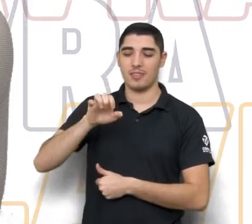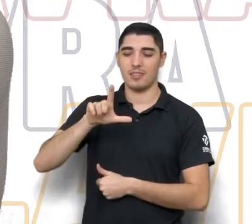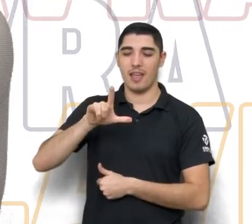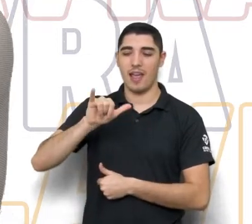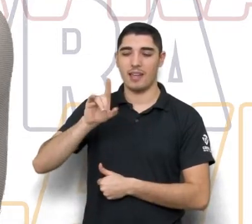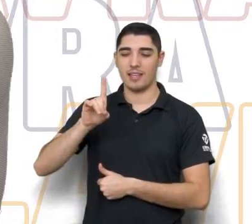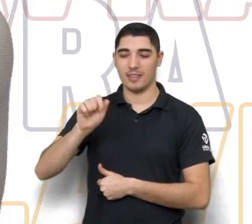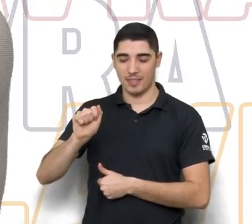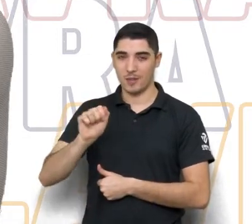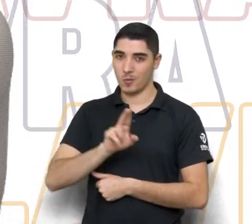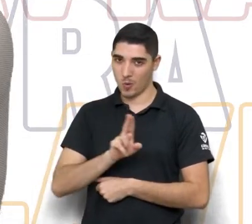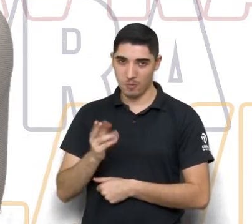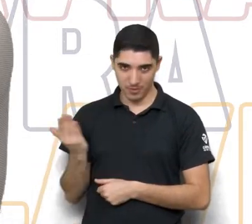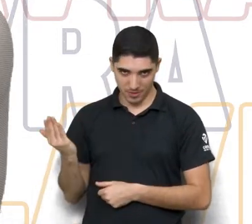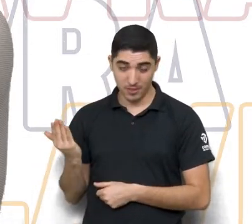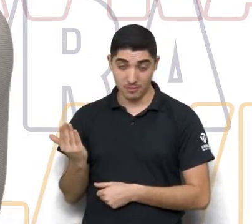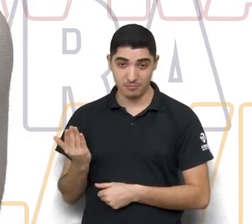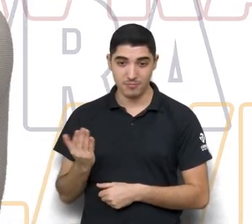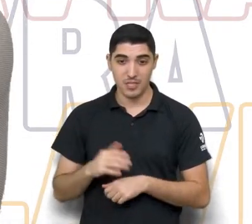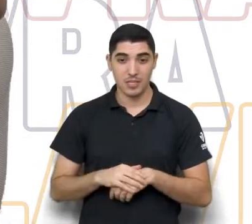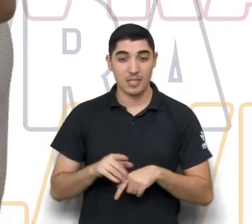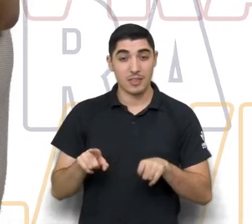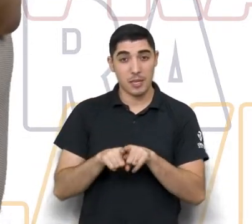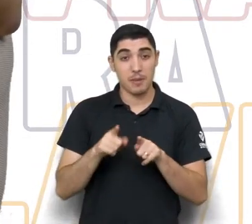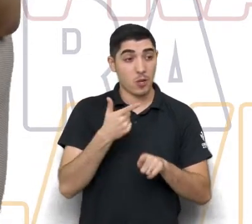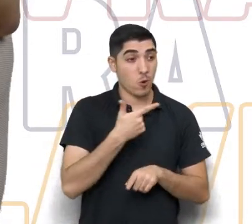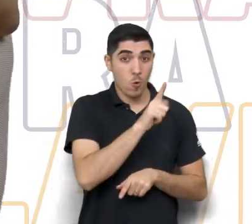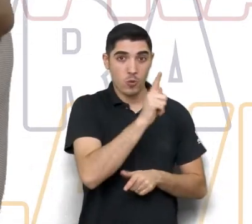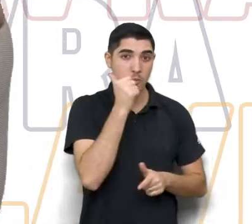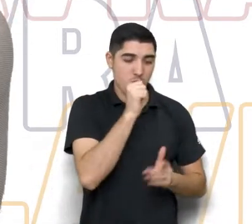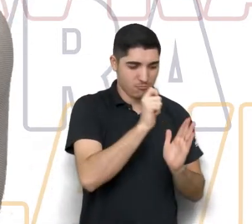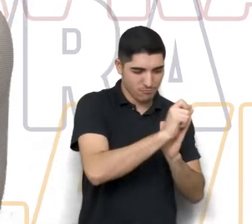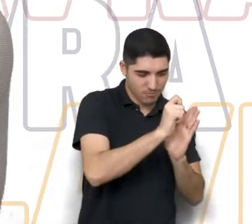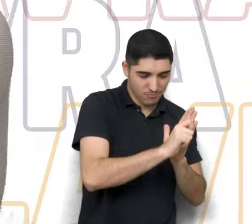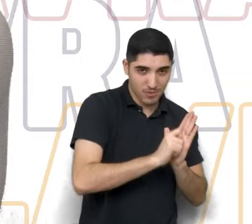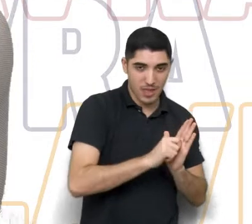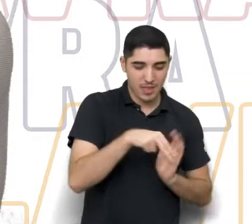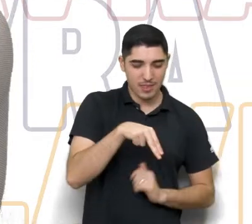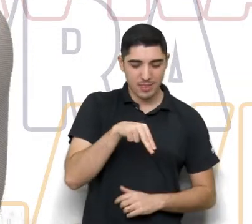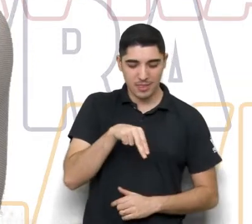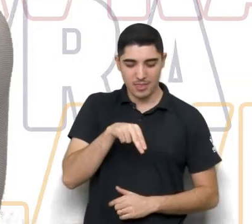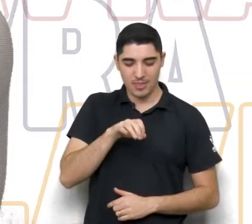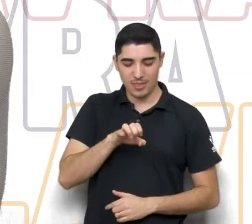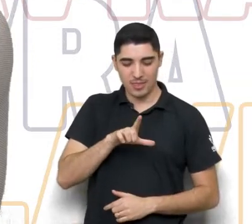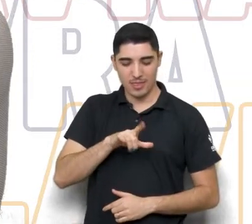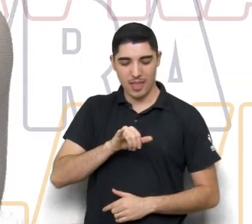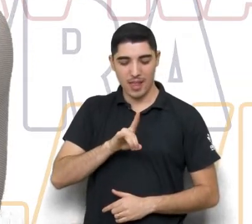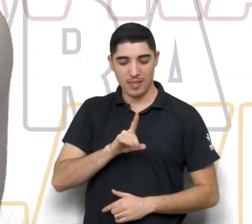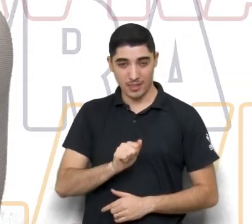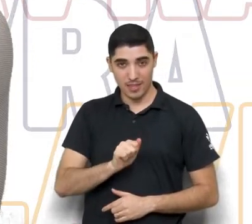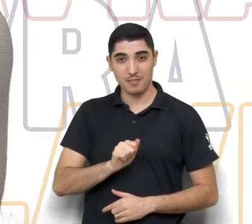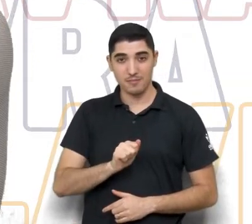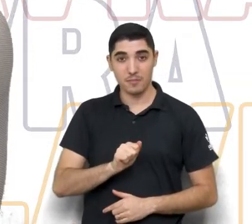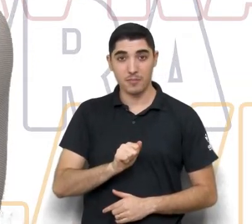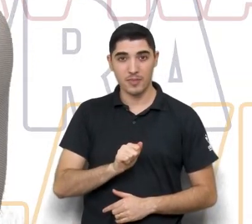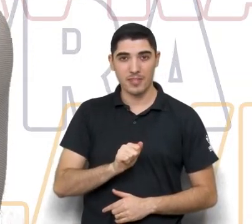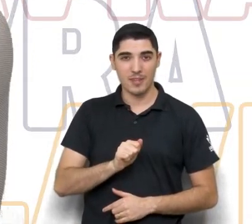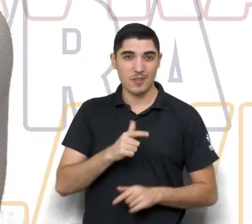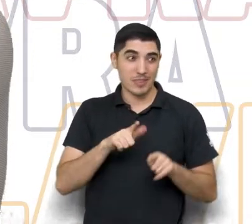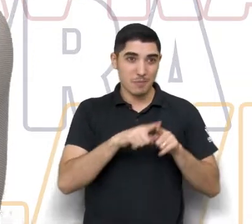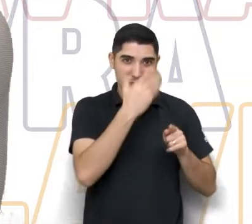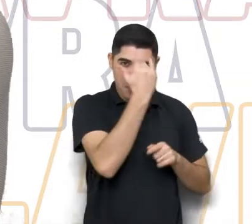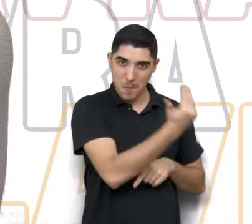Nélida. O nome dela também é emblemático porque tem uma escritora com o nome Nélida Pinhon, né? Dona Nélida